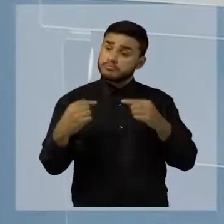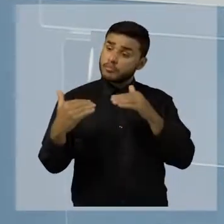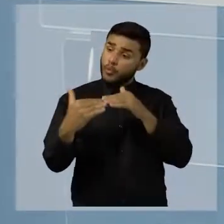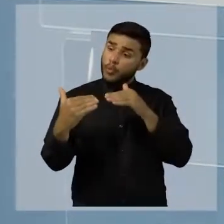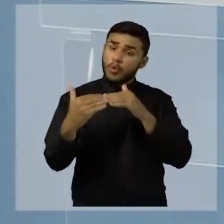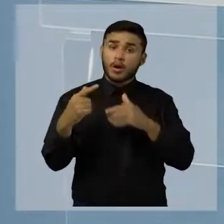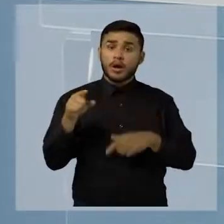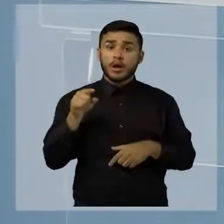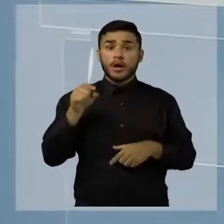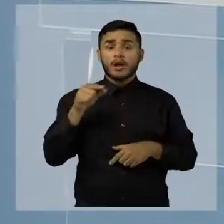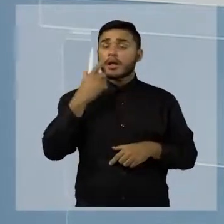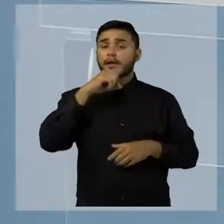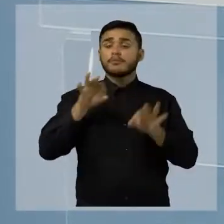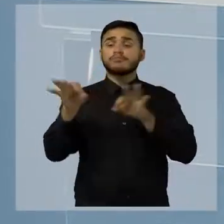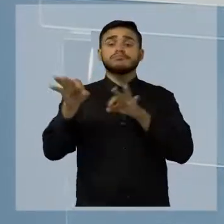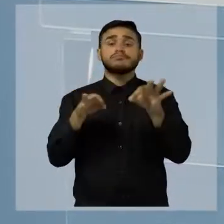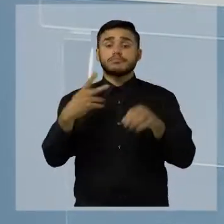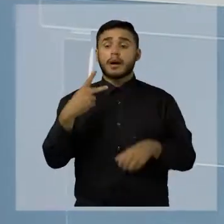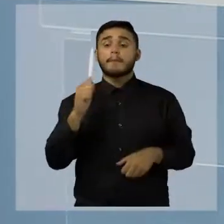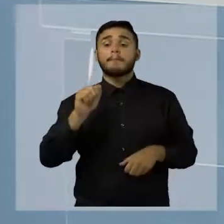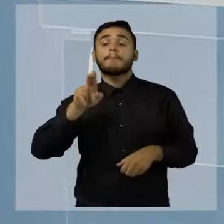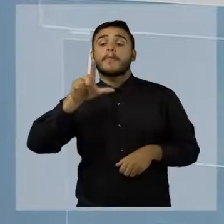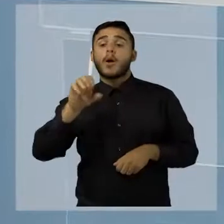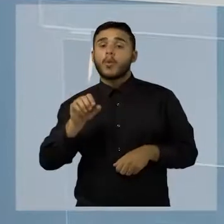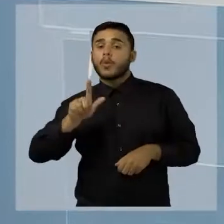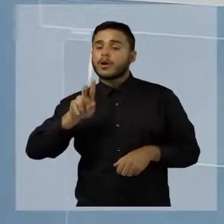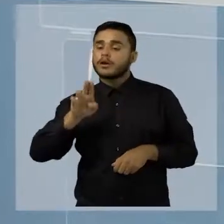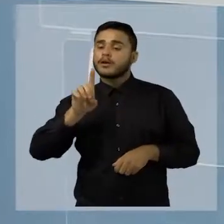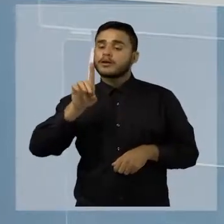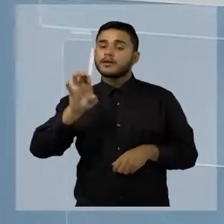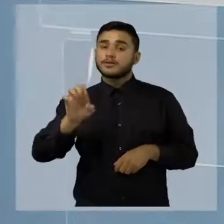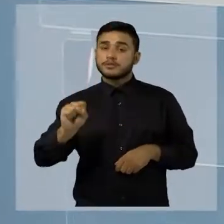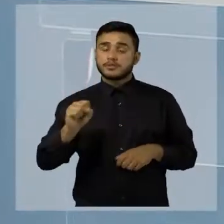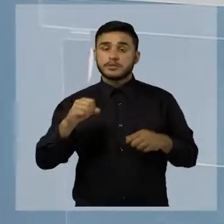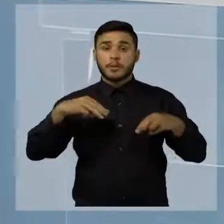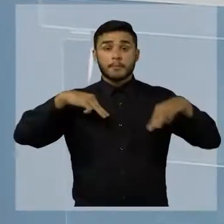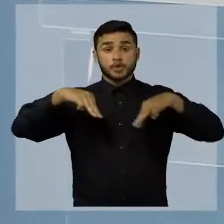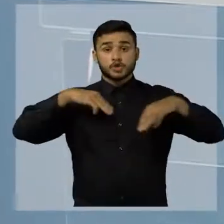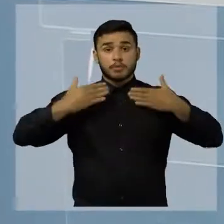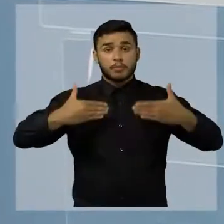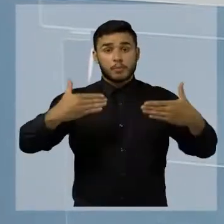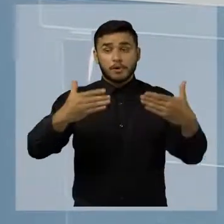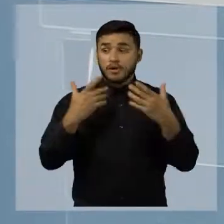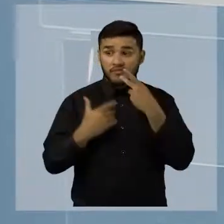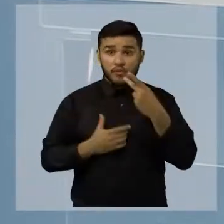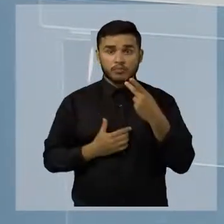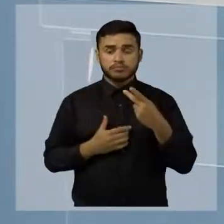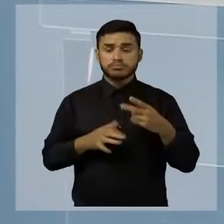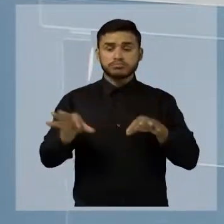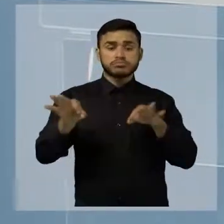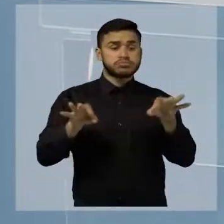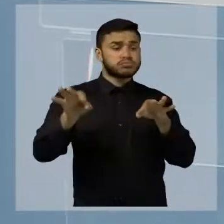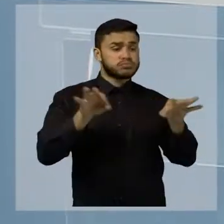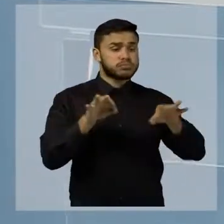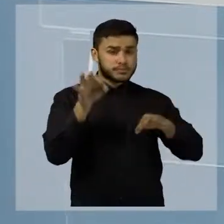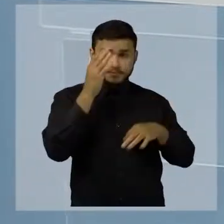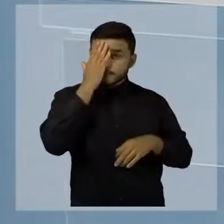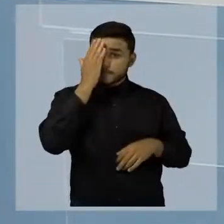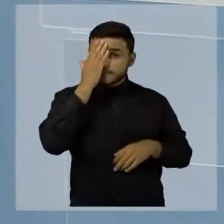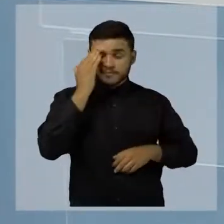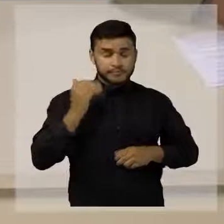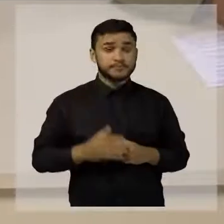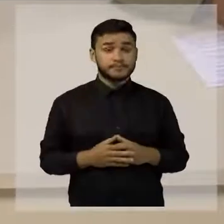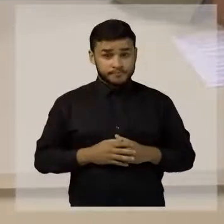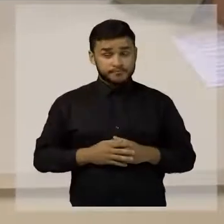Estado na República, né? A gente tem o presidente que governa e é o chefe de Estado, não é isso? Se não for